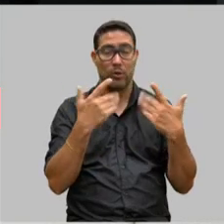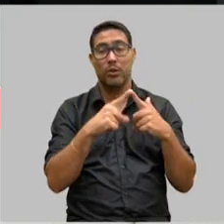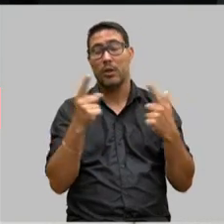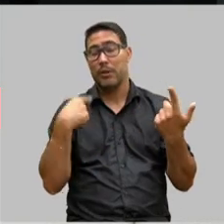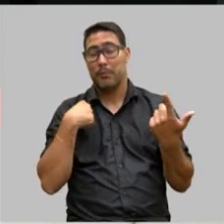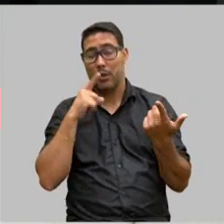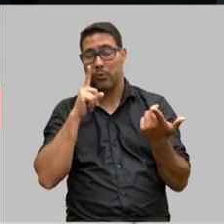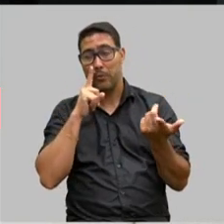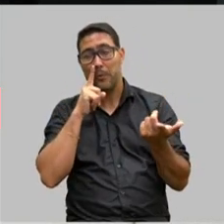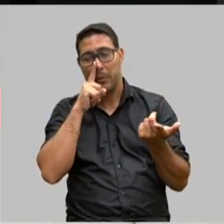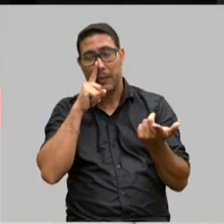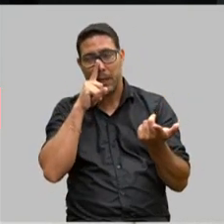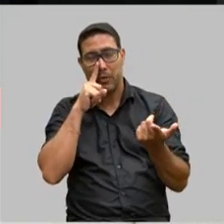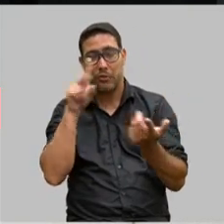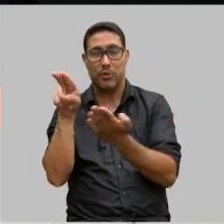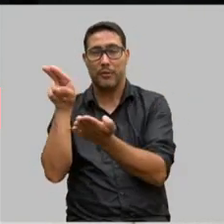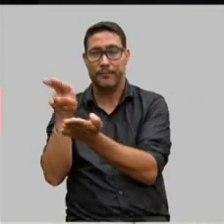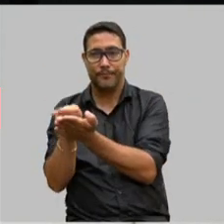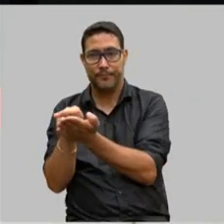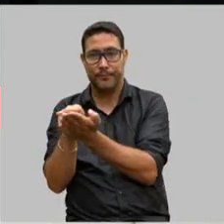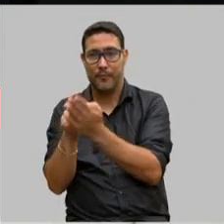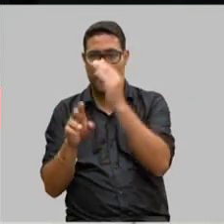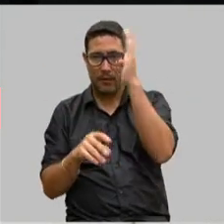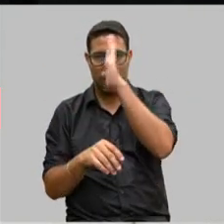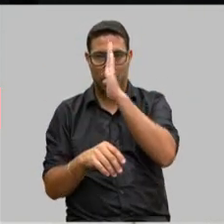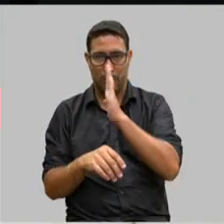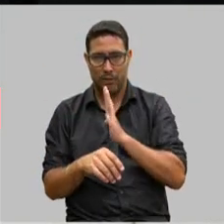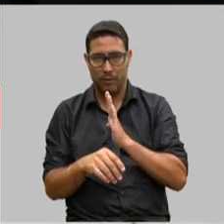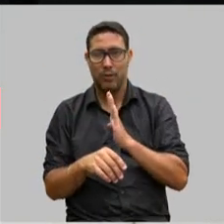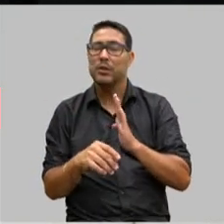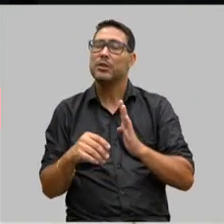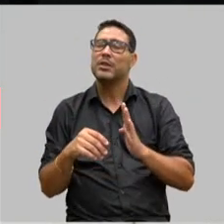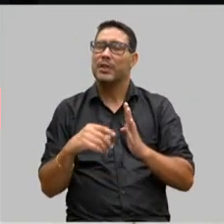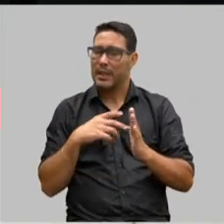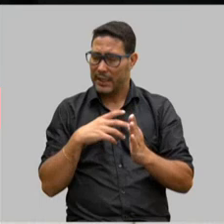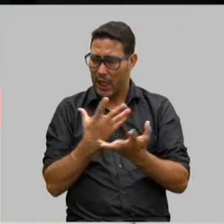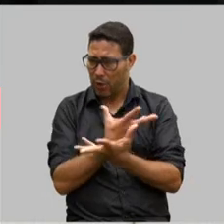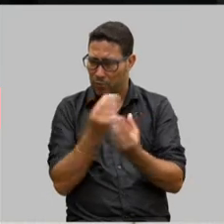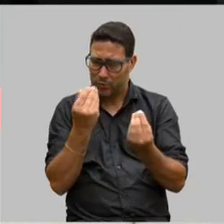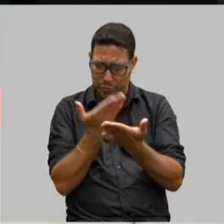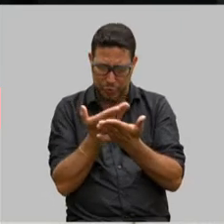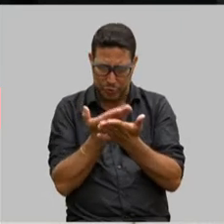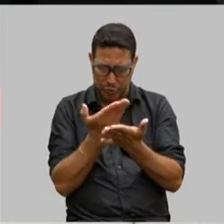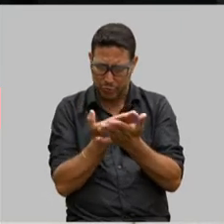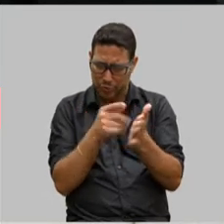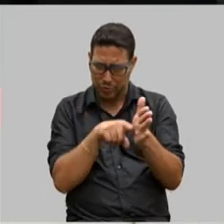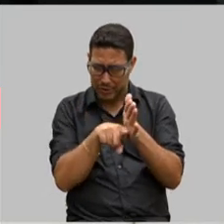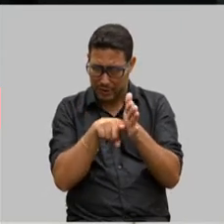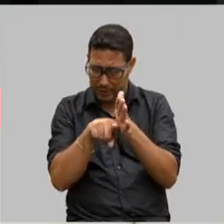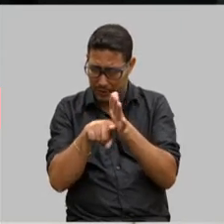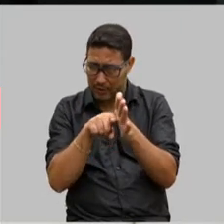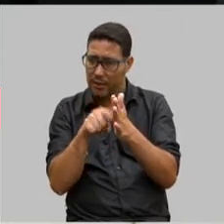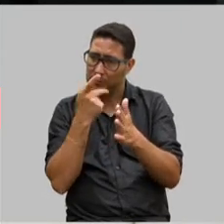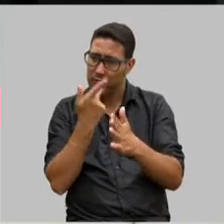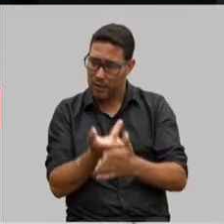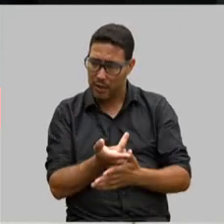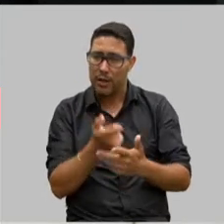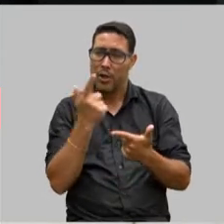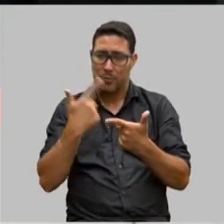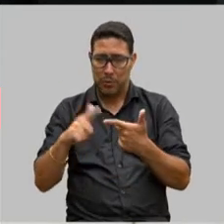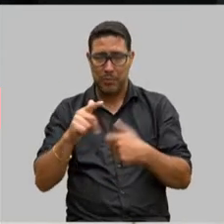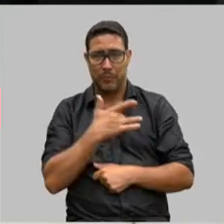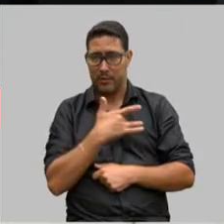no Brasil. Então, existem muitos estudos associando ondas de calor e problemas na saúde.